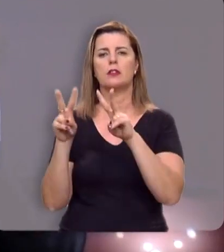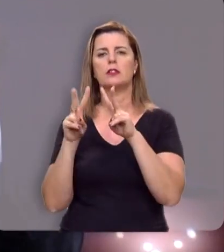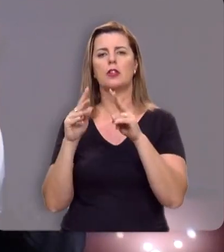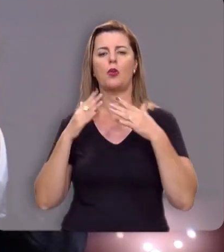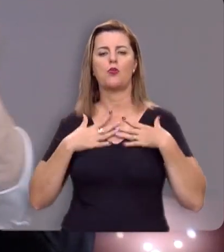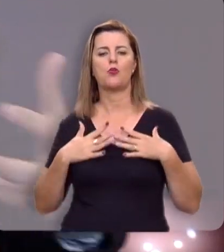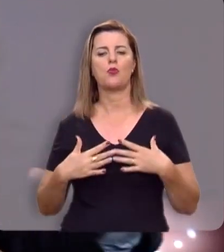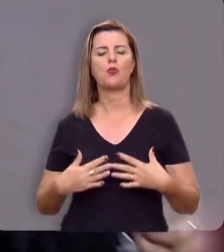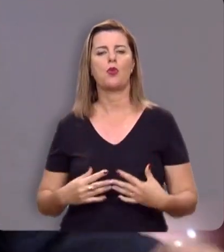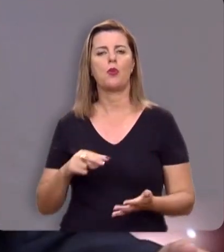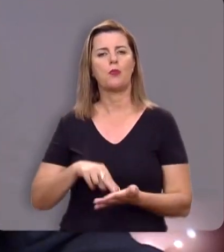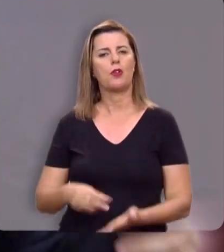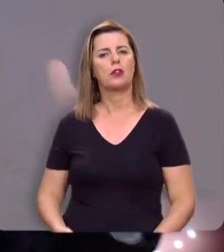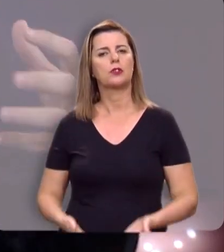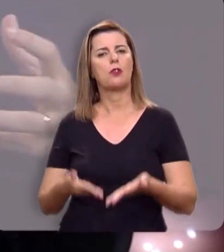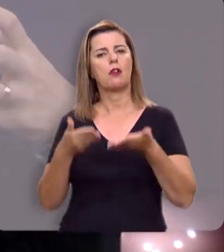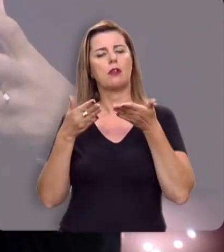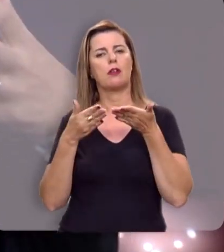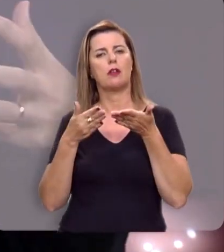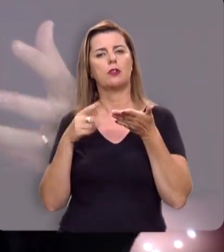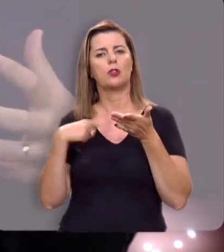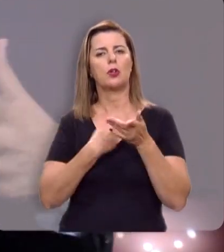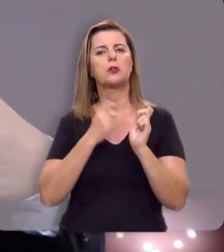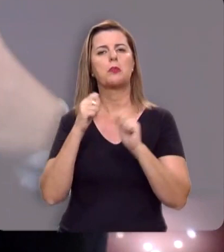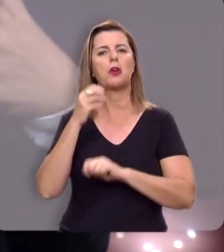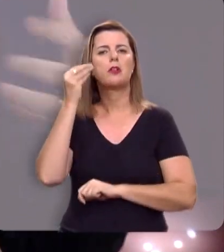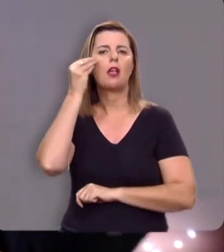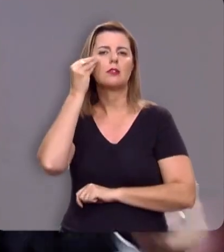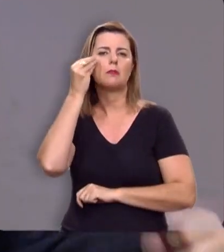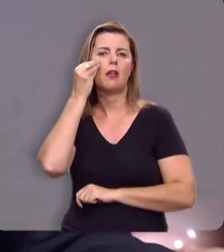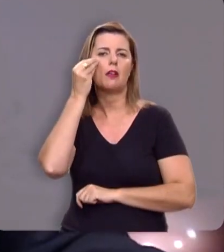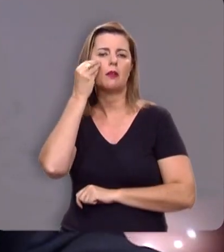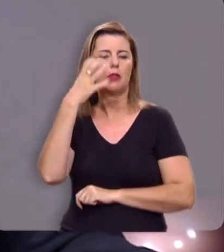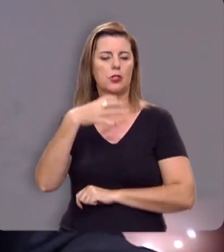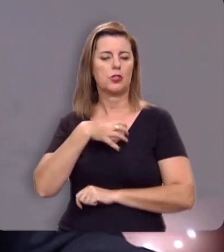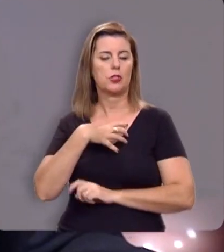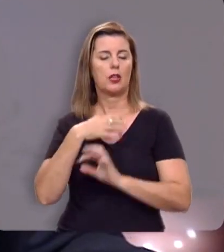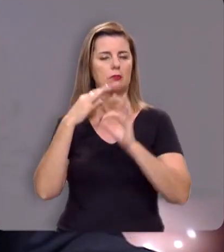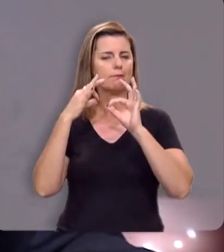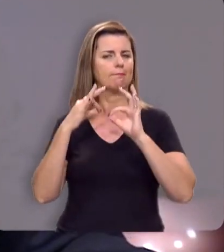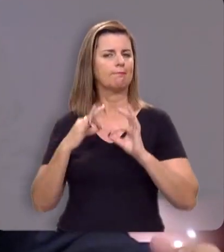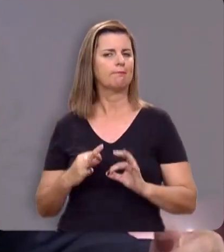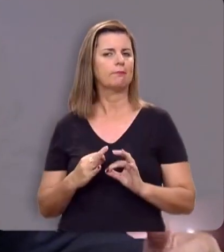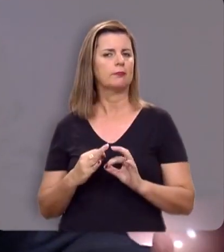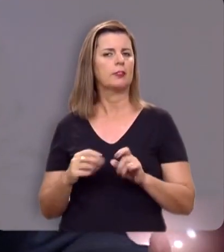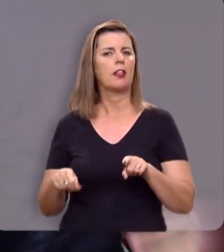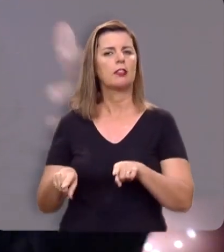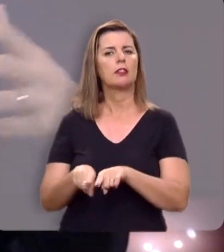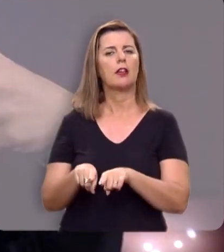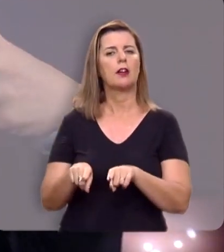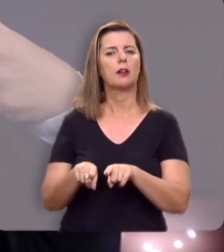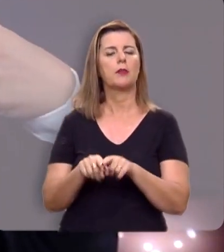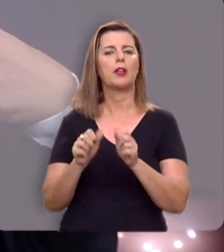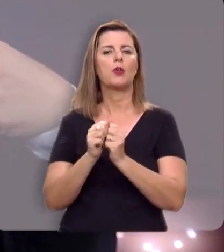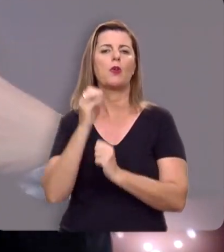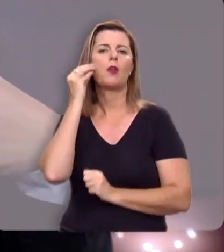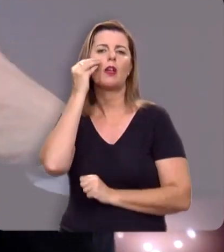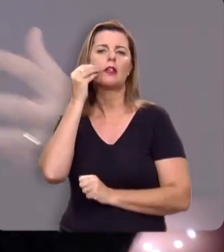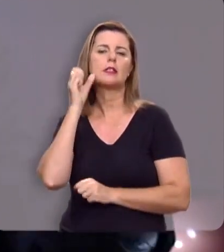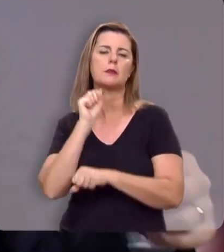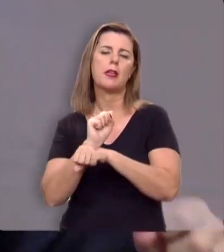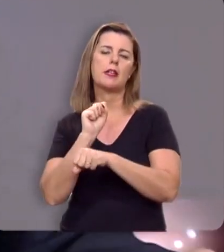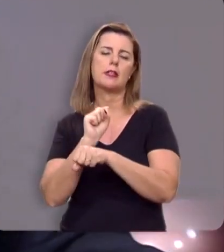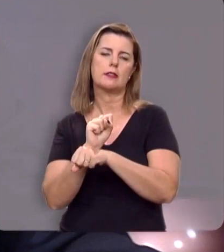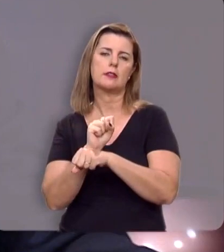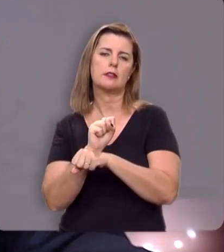de um corpo ressurreto, que nós possamos experimentar isso de maneira efetiva também, com